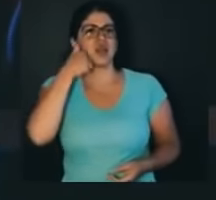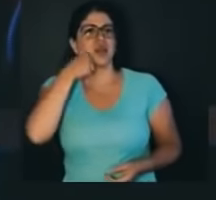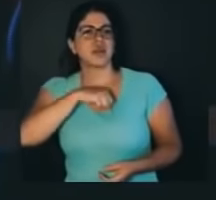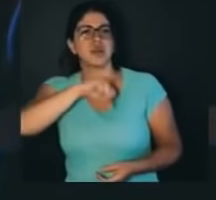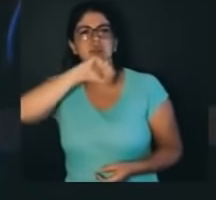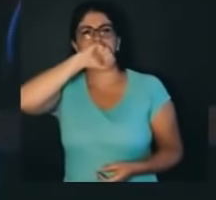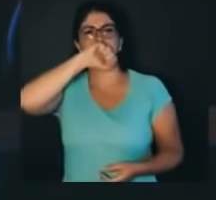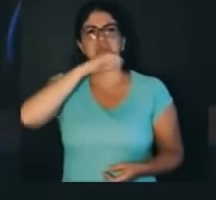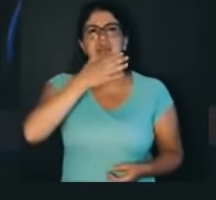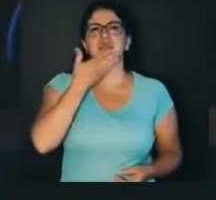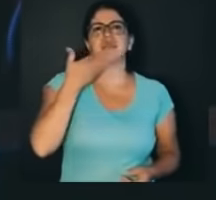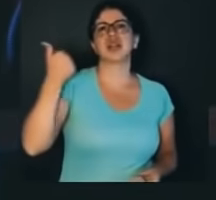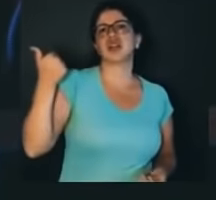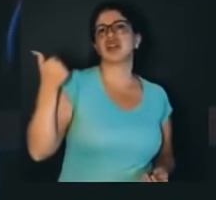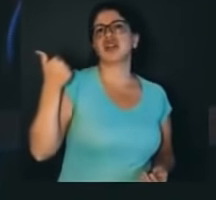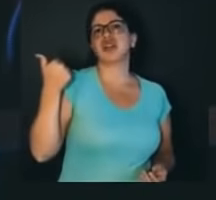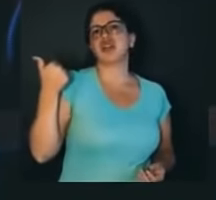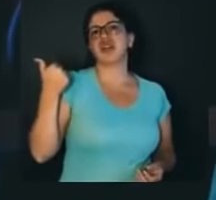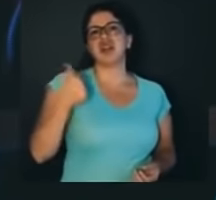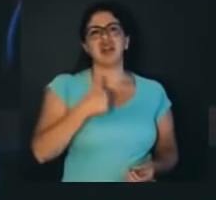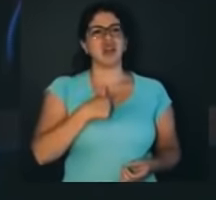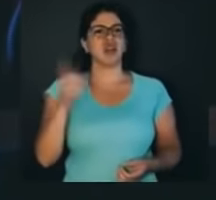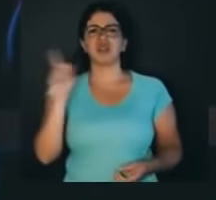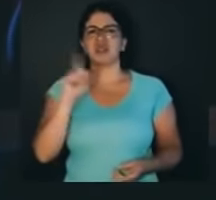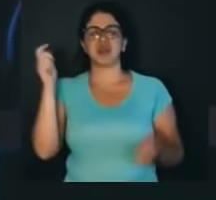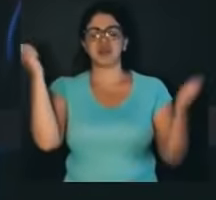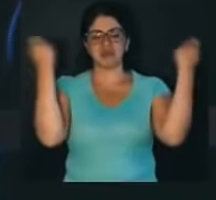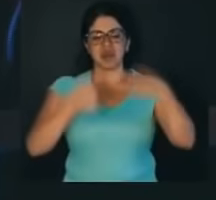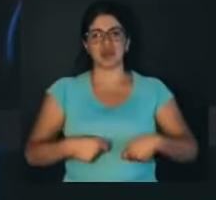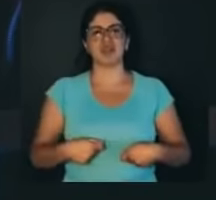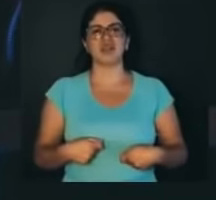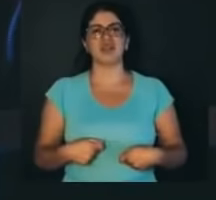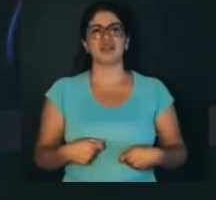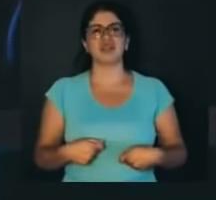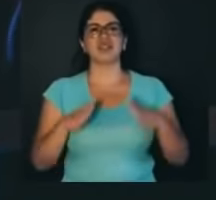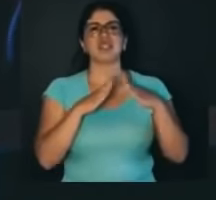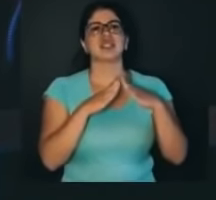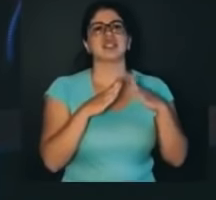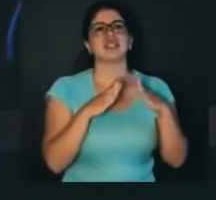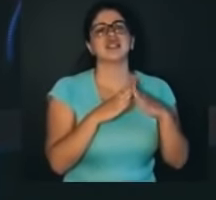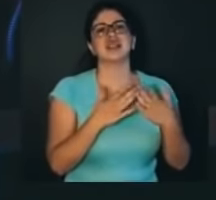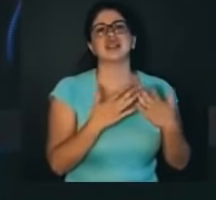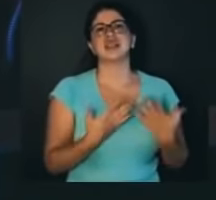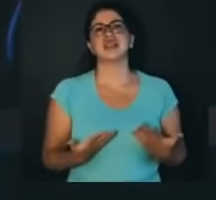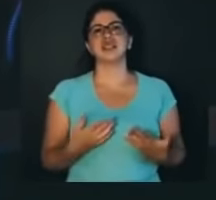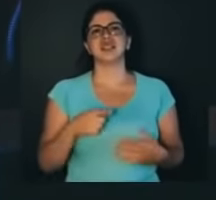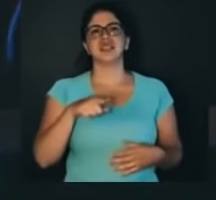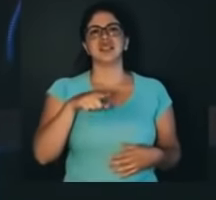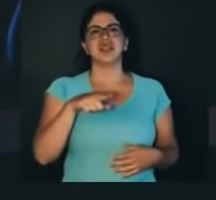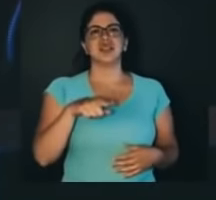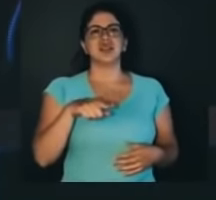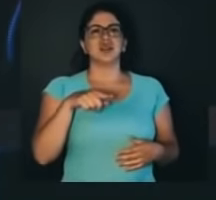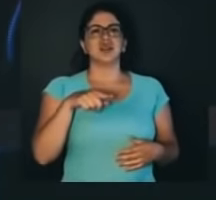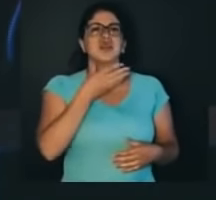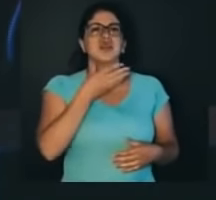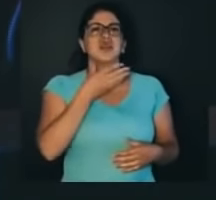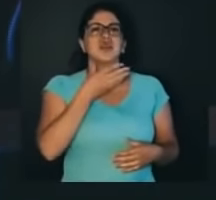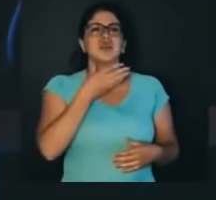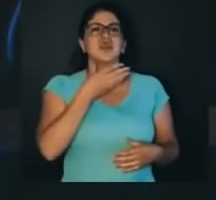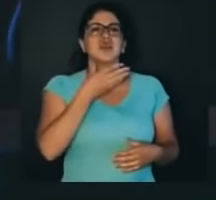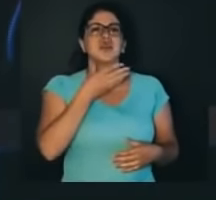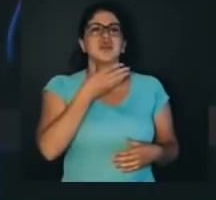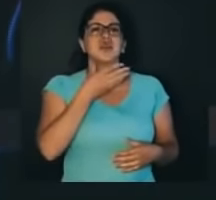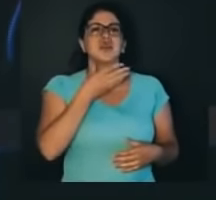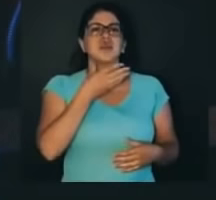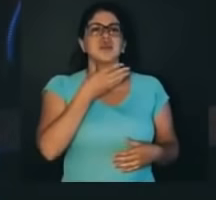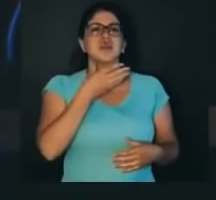lar. Ele não acha que eu possa conquistar e me realizar pessoalmente. E isso me